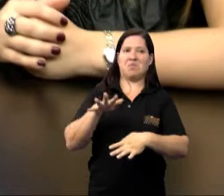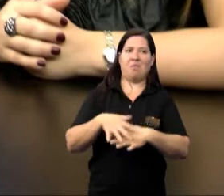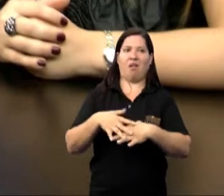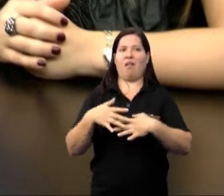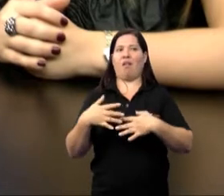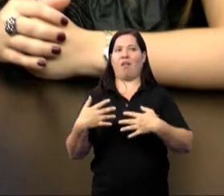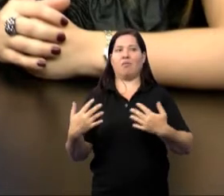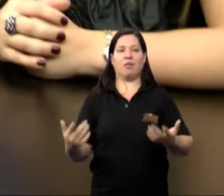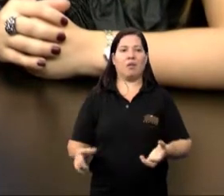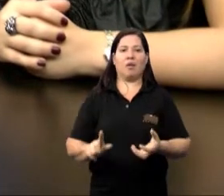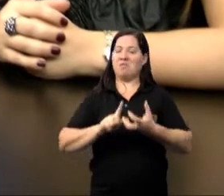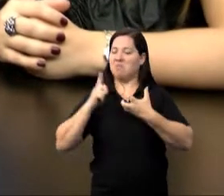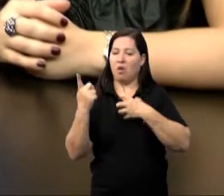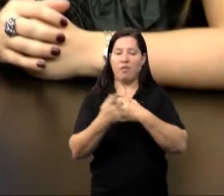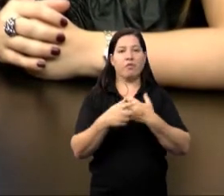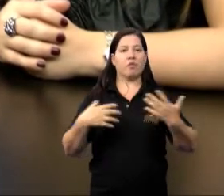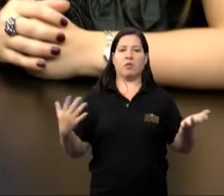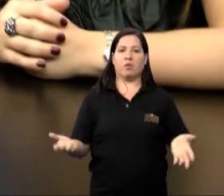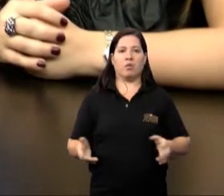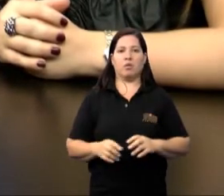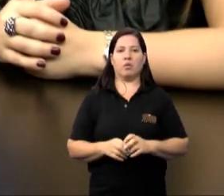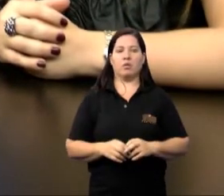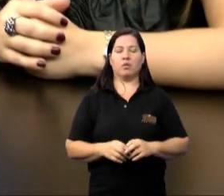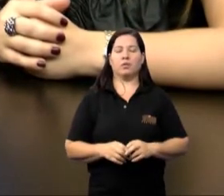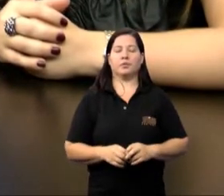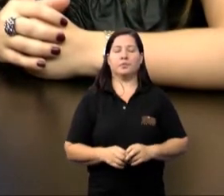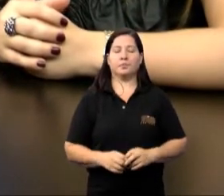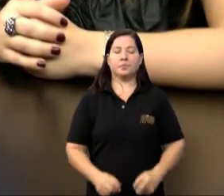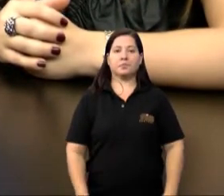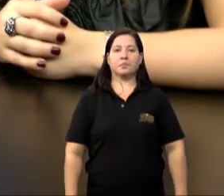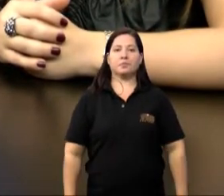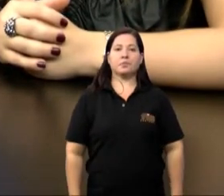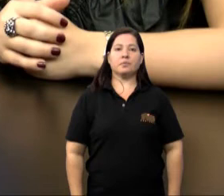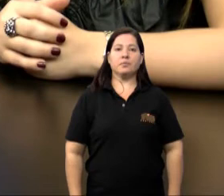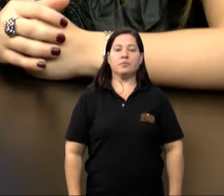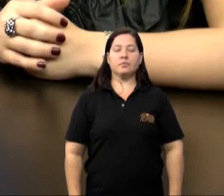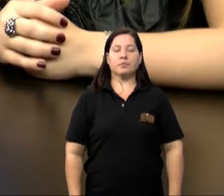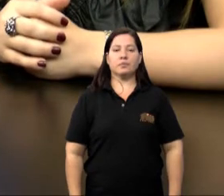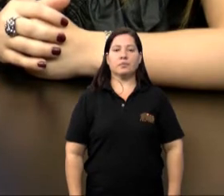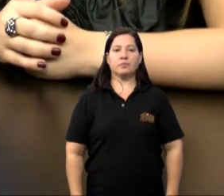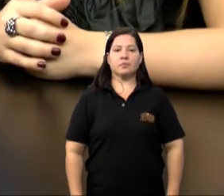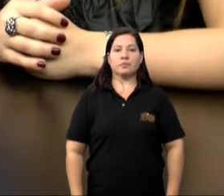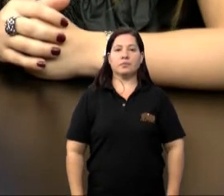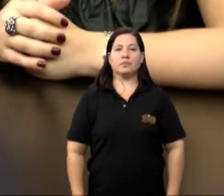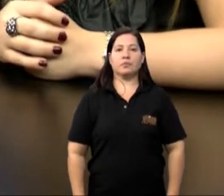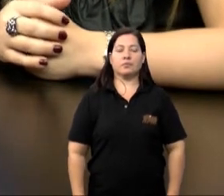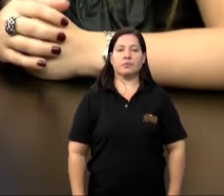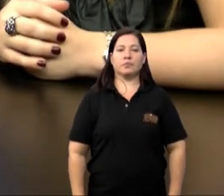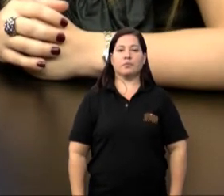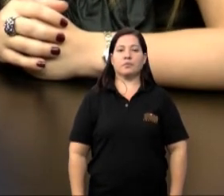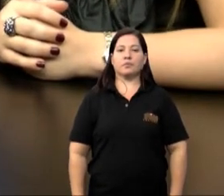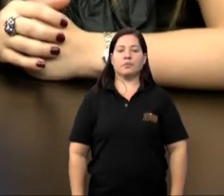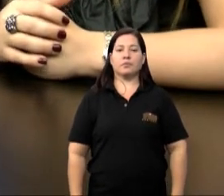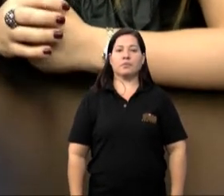geografia especializada lá, é uma aprendizagem disso, né? Mas eu queria voltar ou